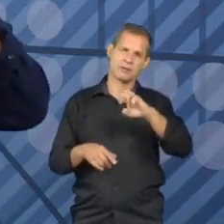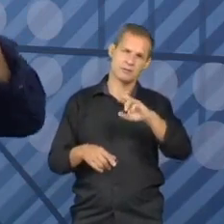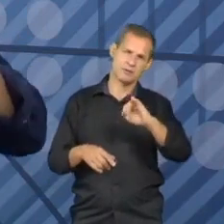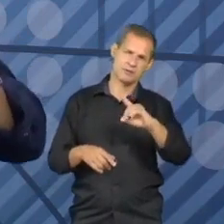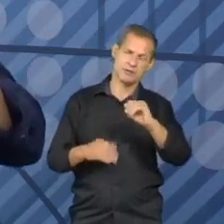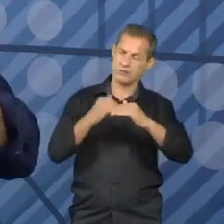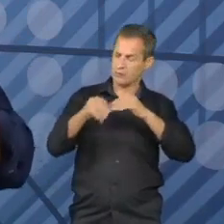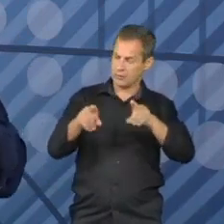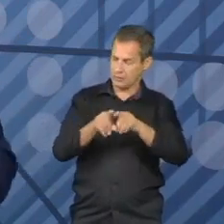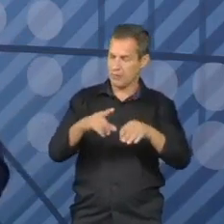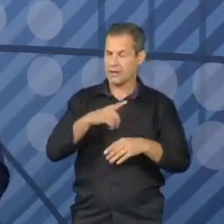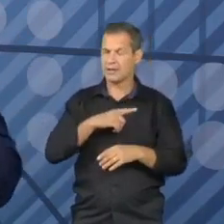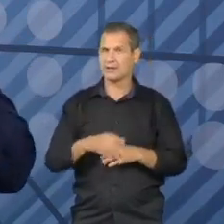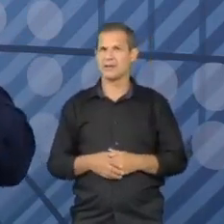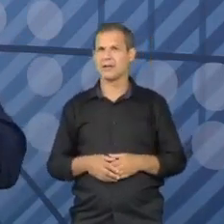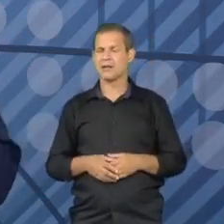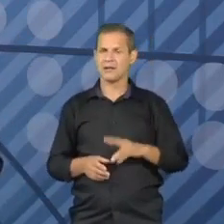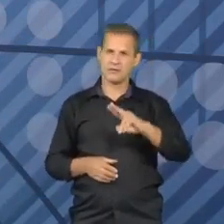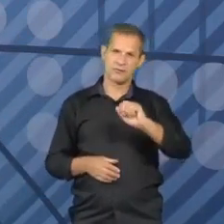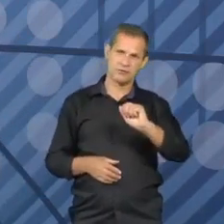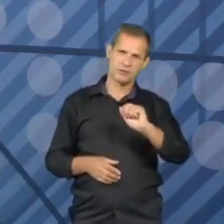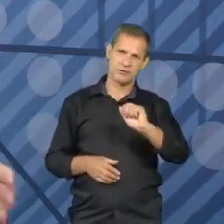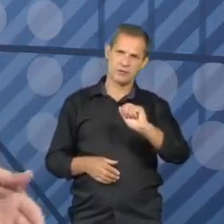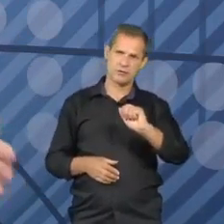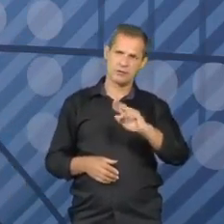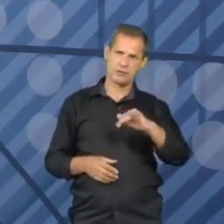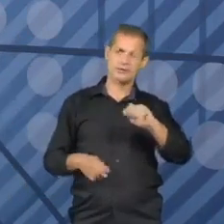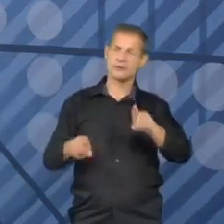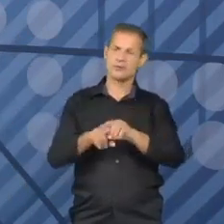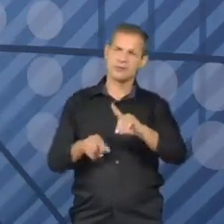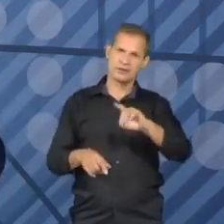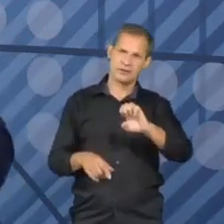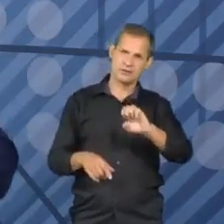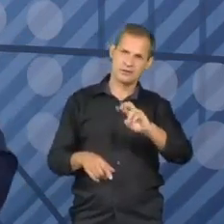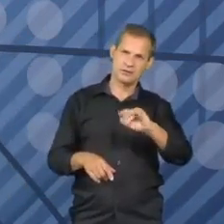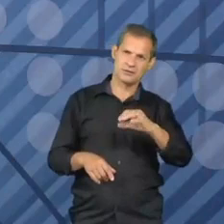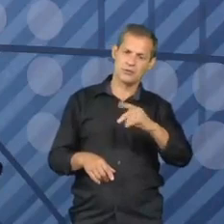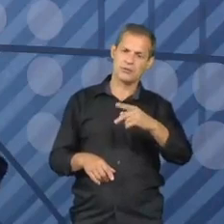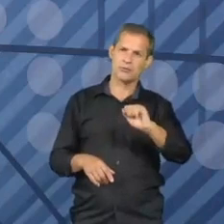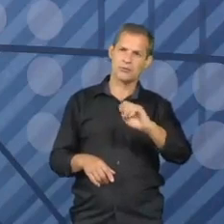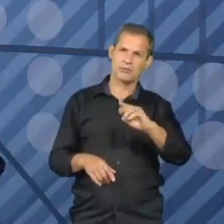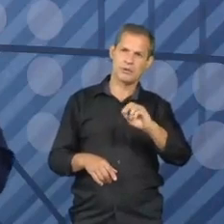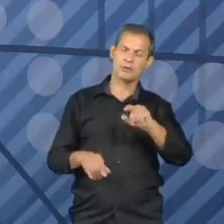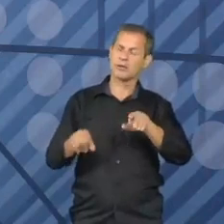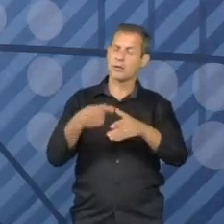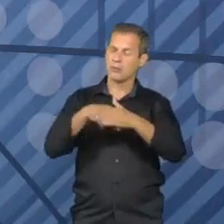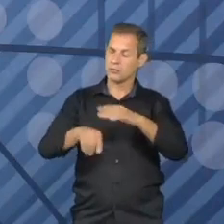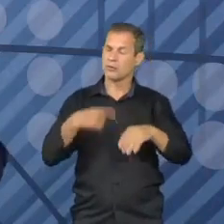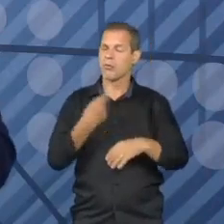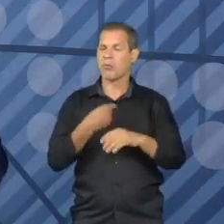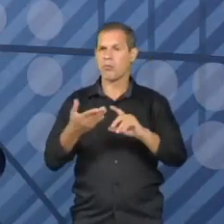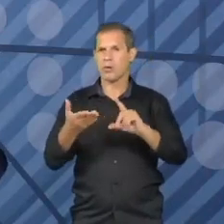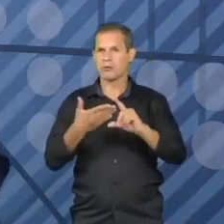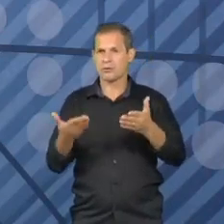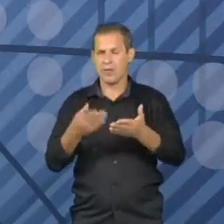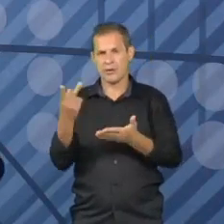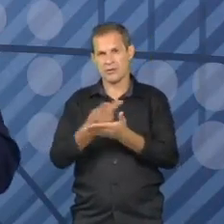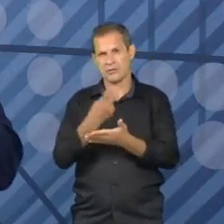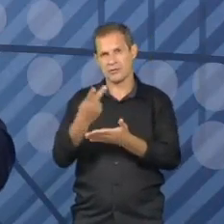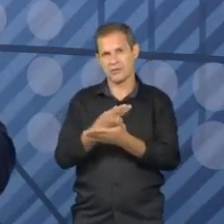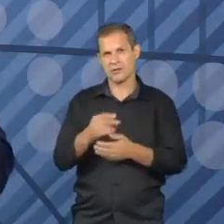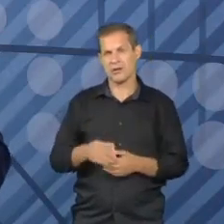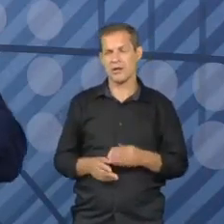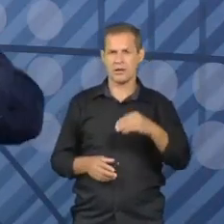evolui, coeficiente de variação, variância e também desvio padrão. Evoluindo um pouco mais, a gente vai trabalhar a questão dos erros aqui,